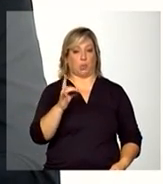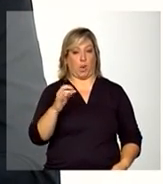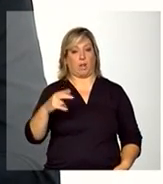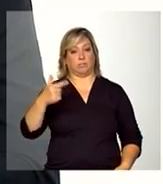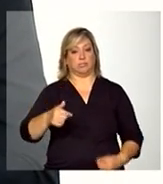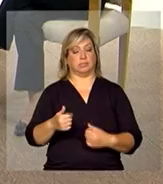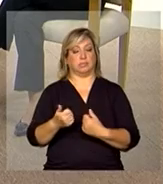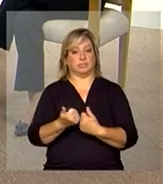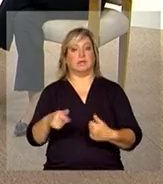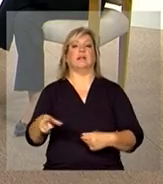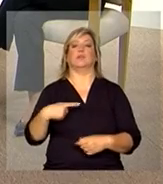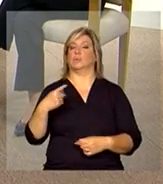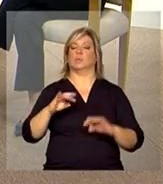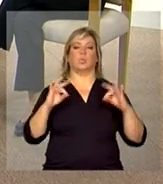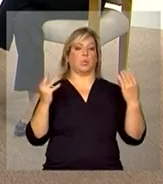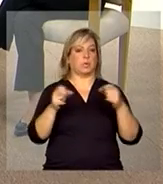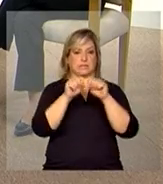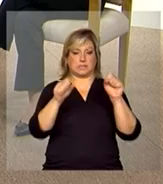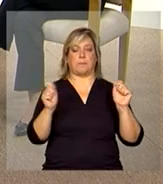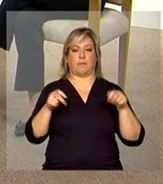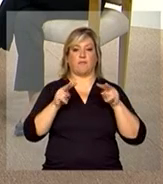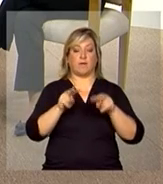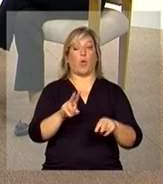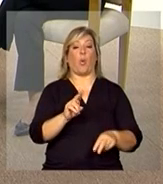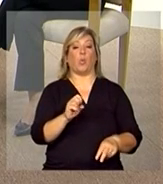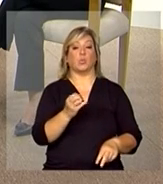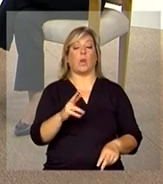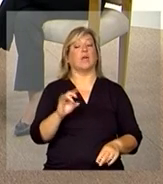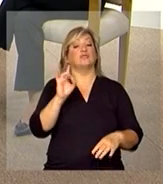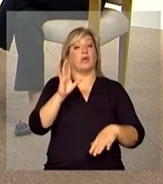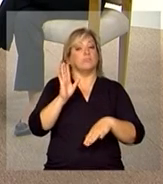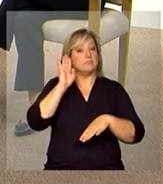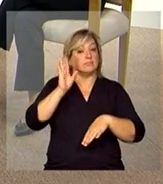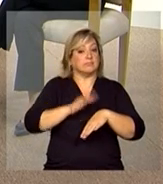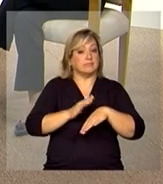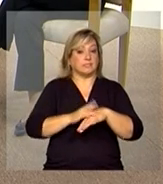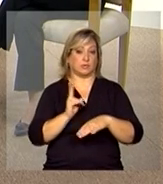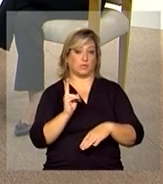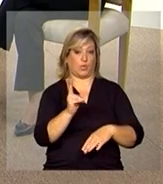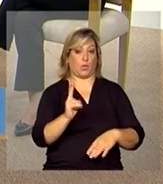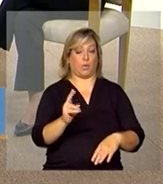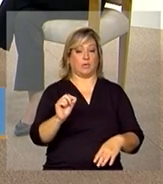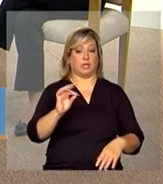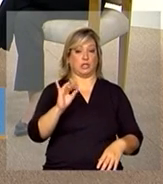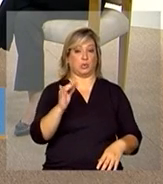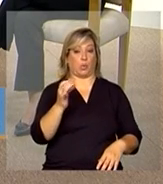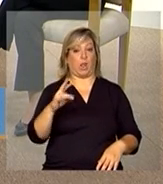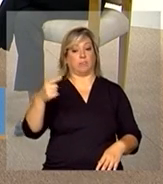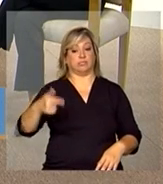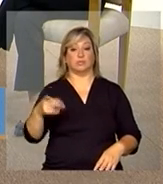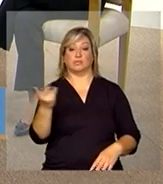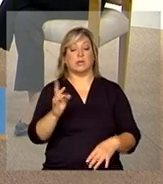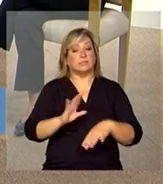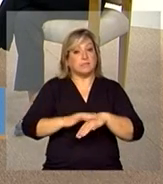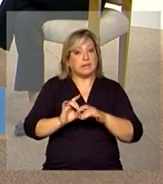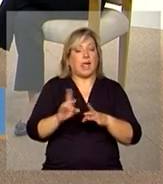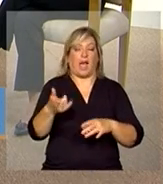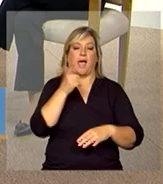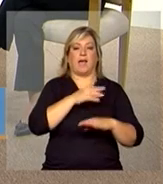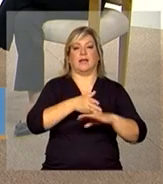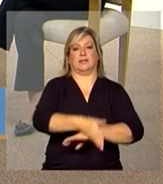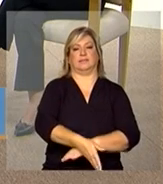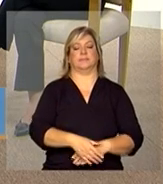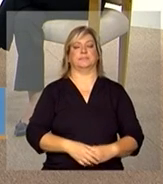dependendo da concessão de acesso que será concedido pelo administrador titular o adjunto E no caso do k de suas o